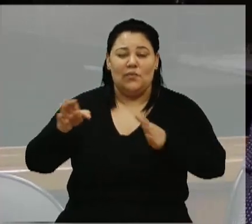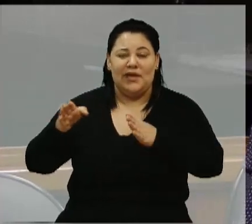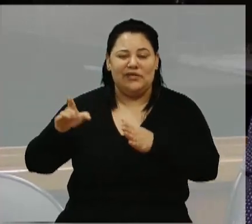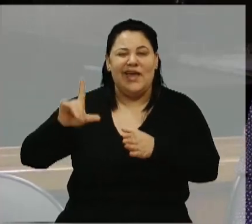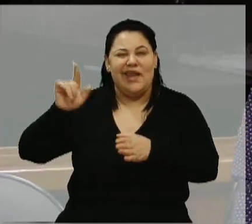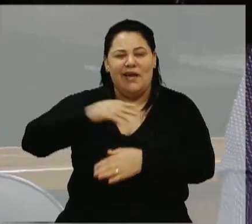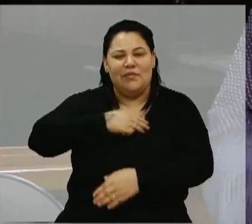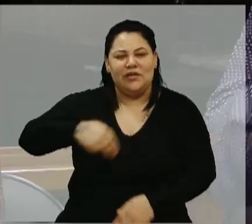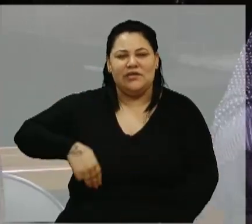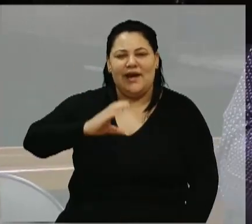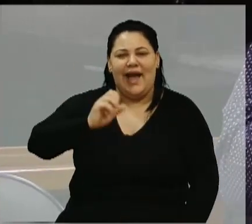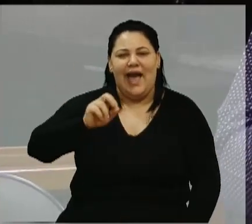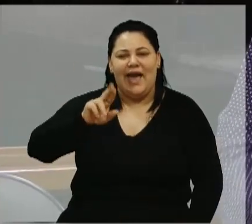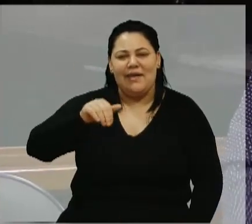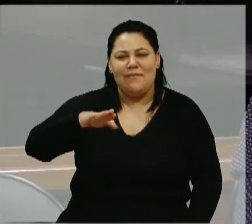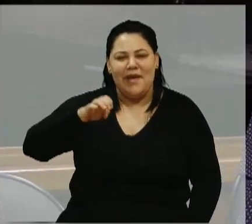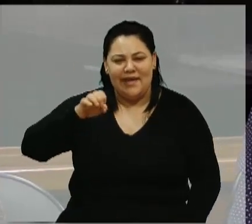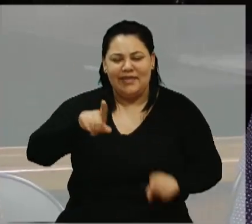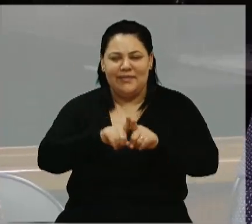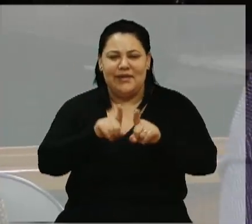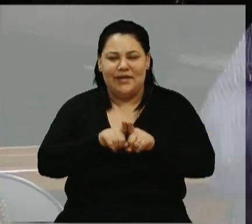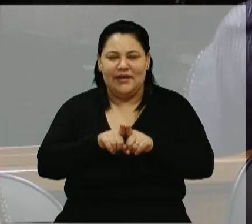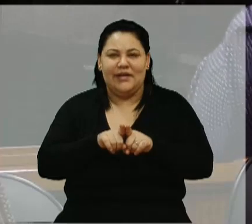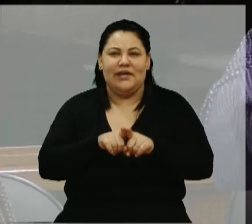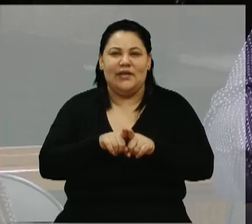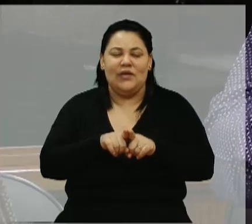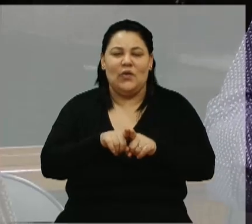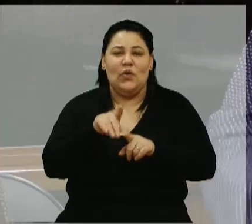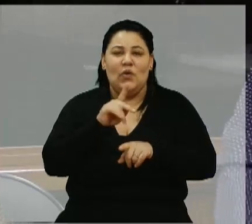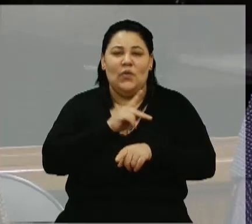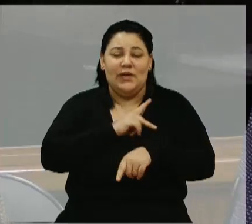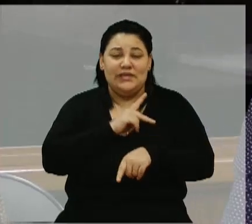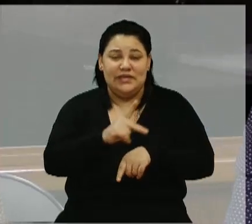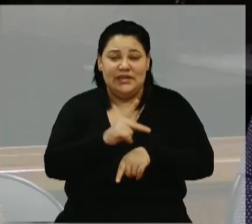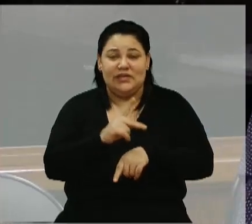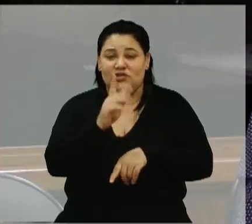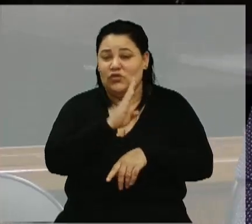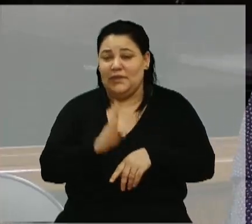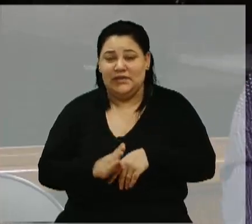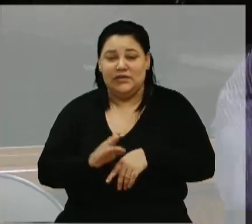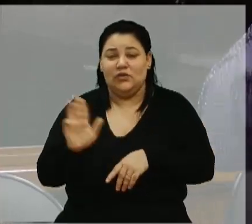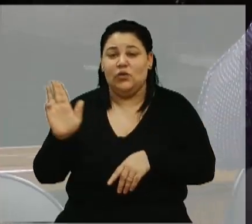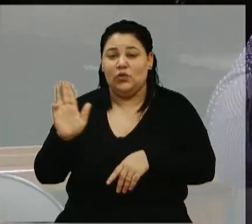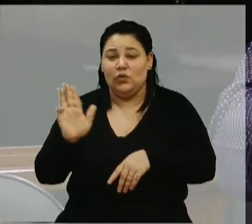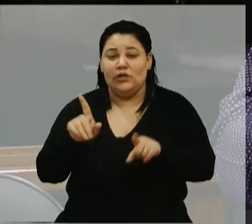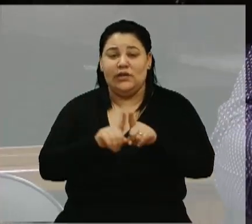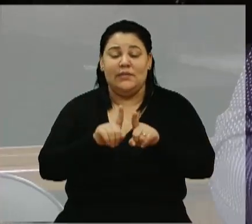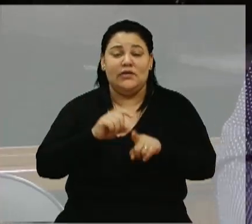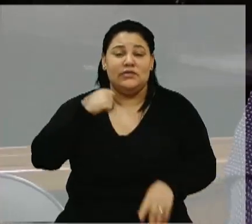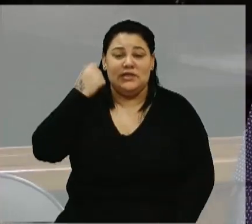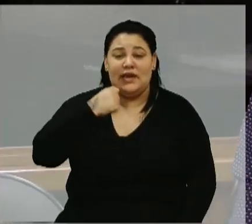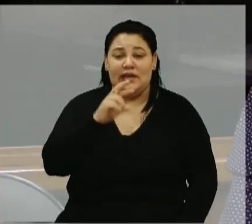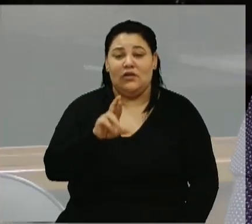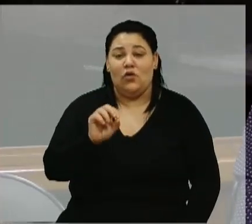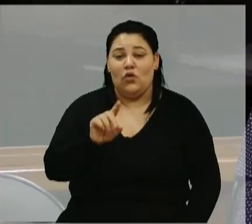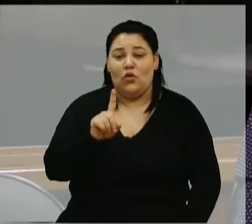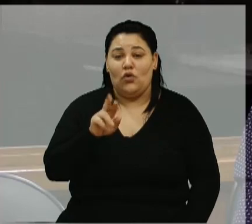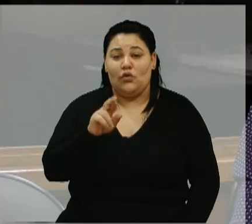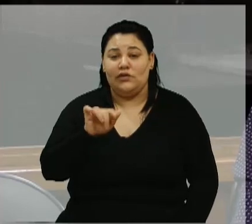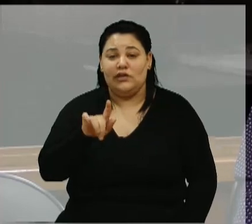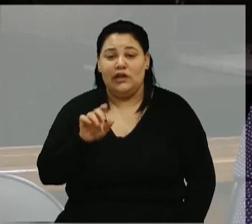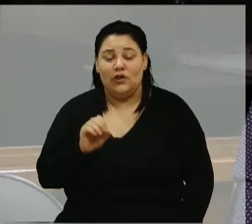era presidente do Supremo, o presidente da República, Lula, o presidente do Senado, Rodrigo Pacheco, e o presidente da